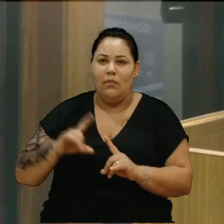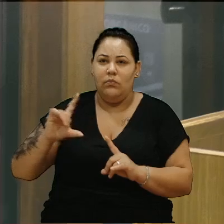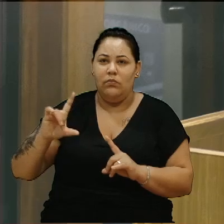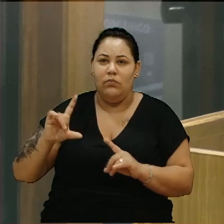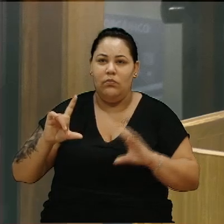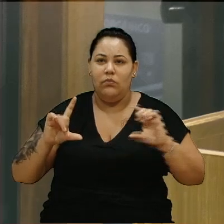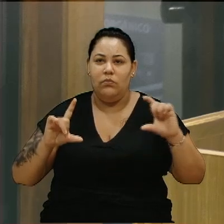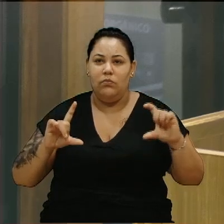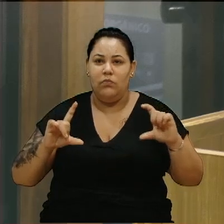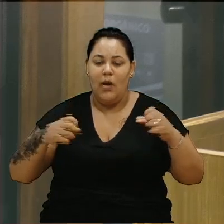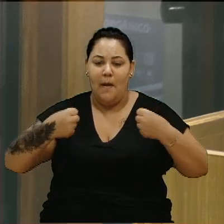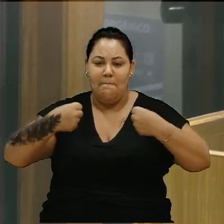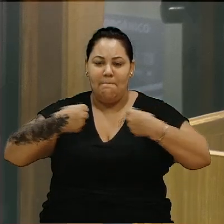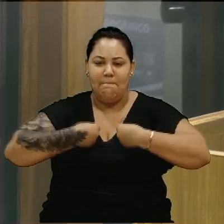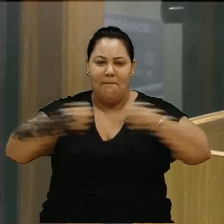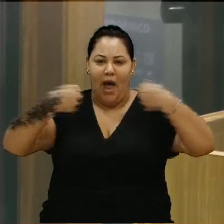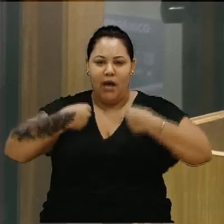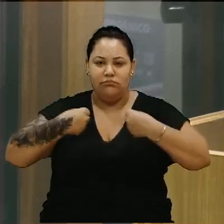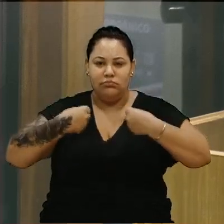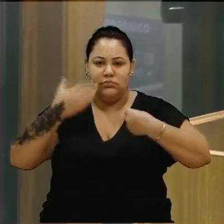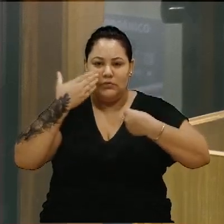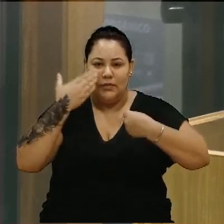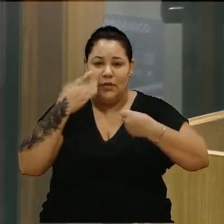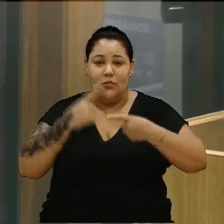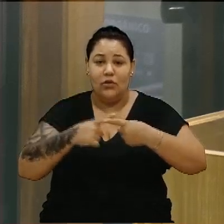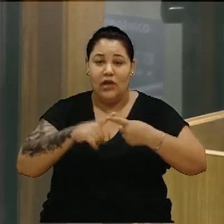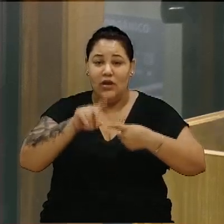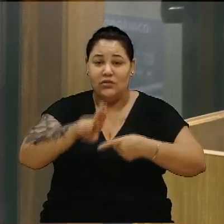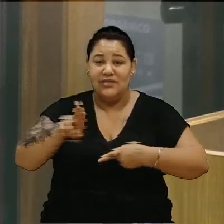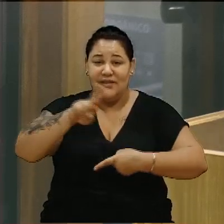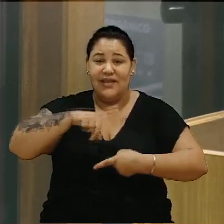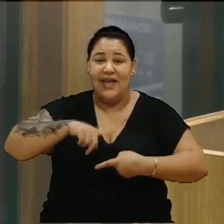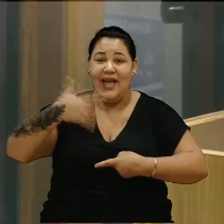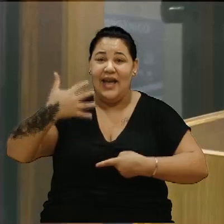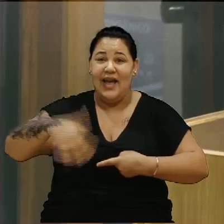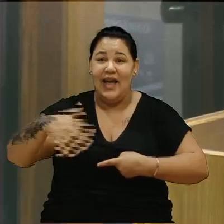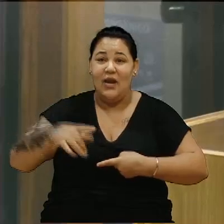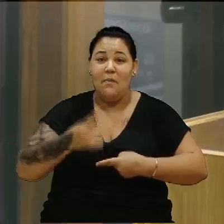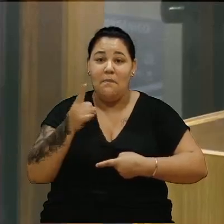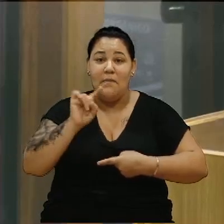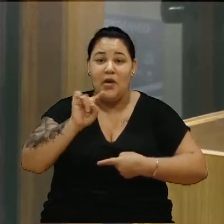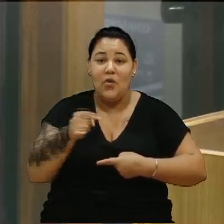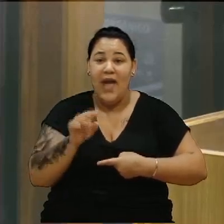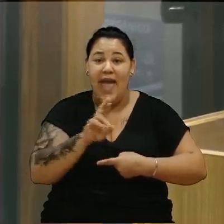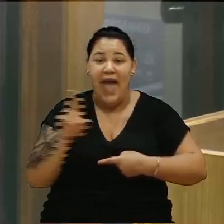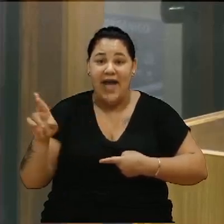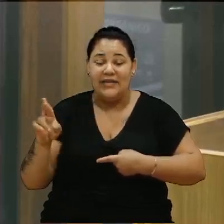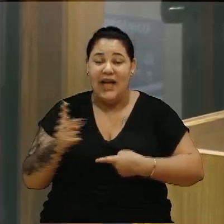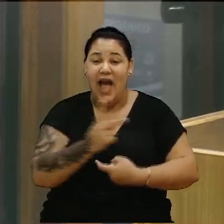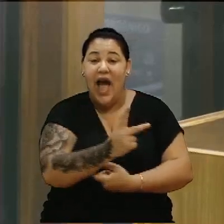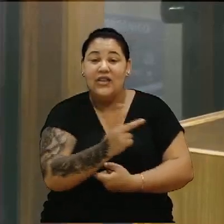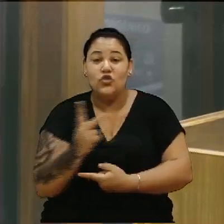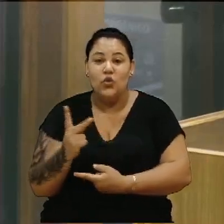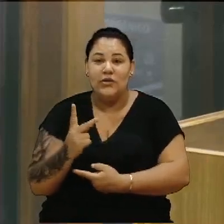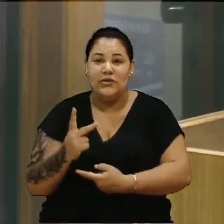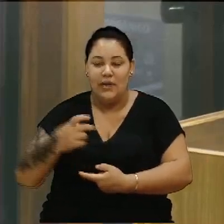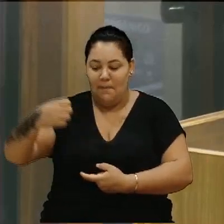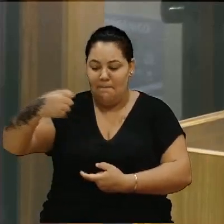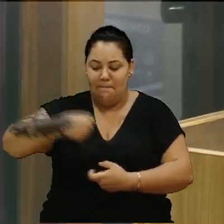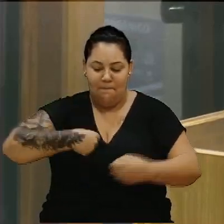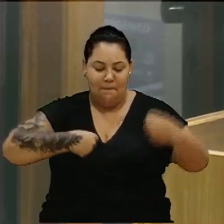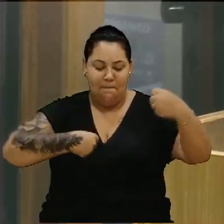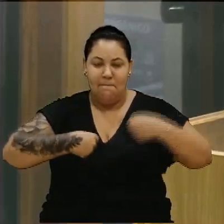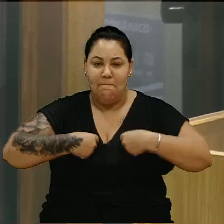de emergência e urgência, que cada vez que é utilizado tem um custo de aproximadamente R$1.000 o par. E veja, ela não é